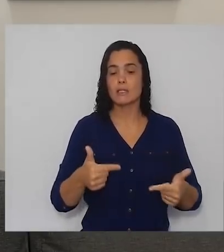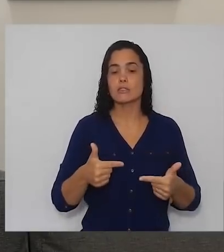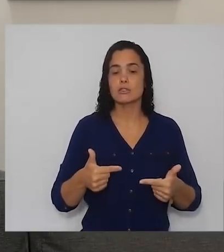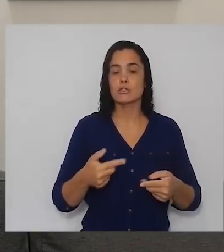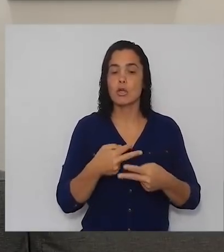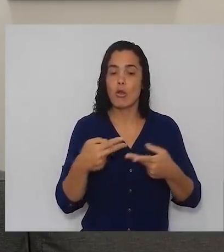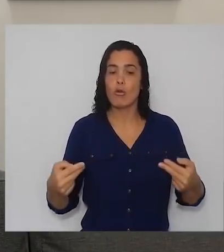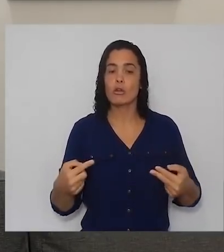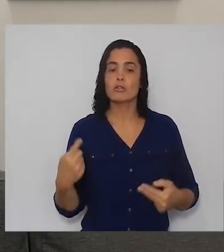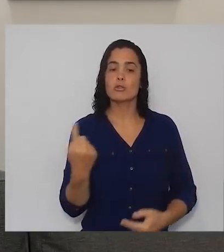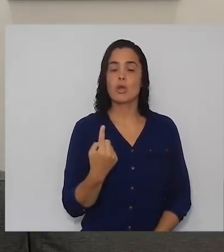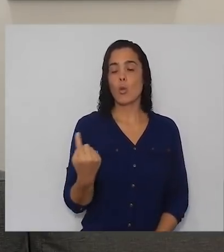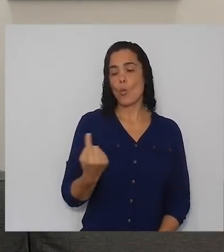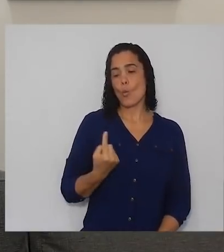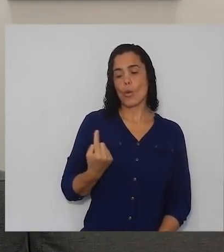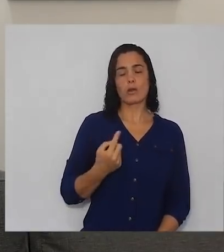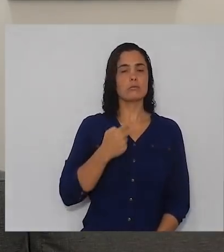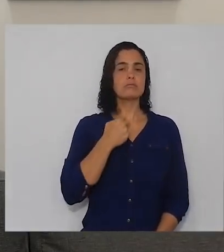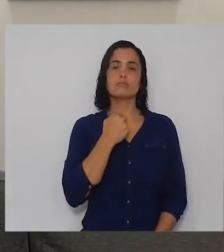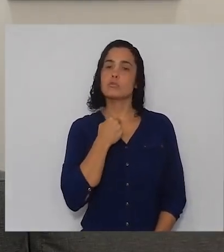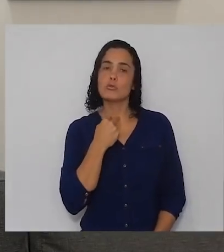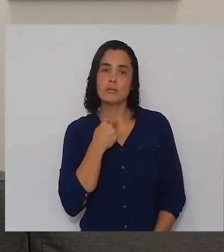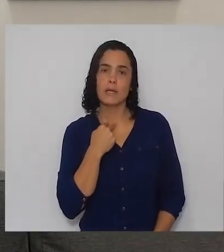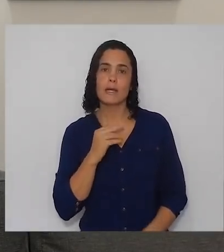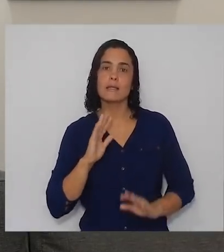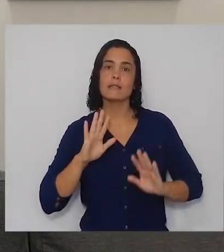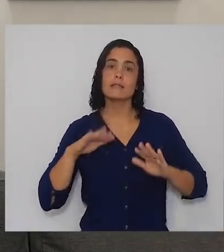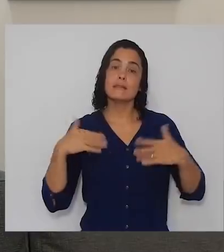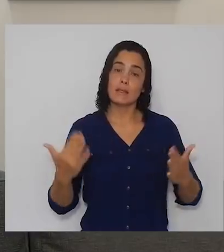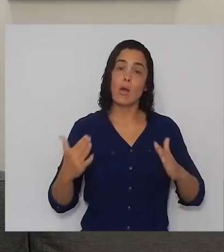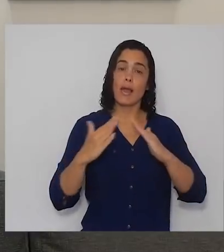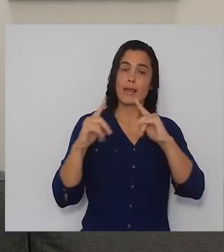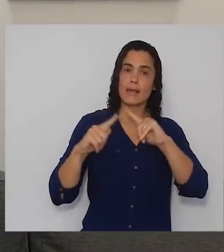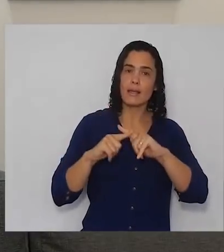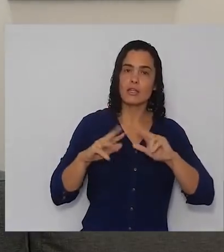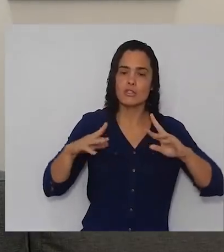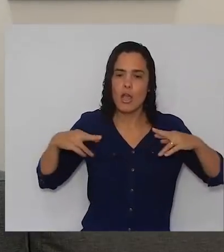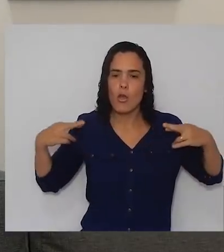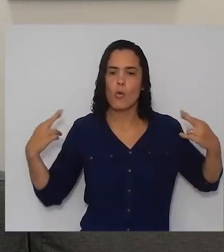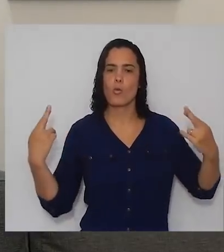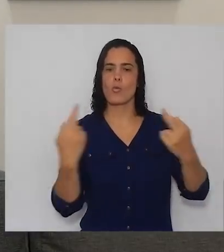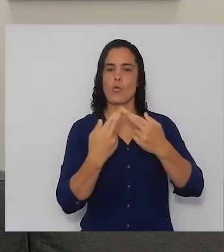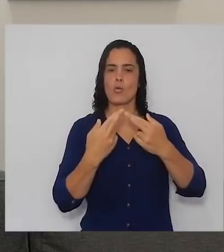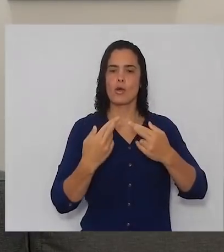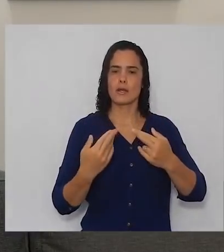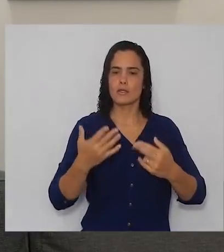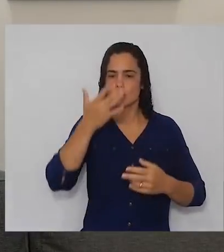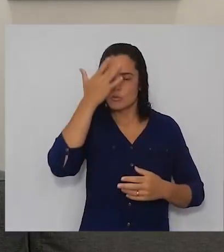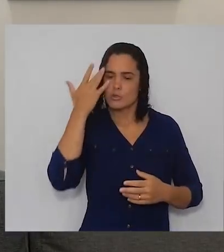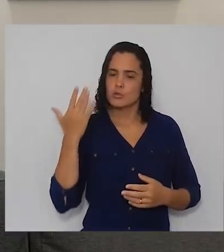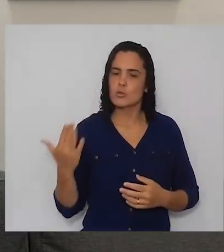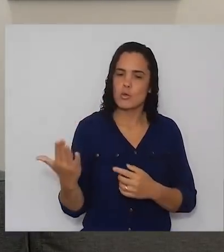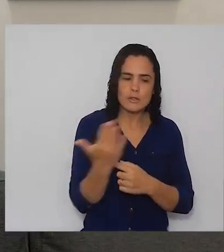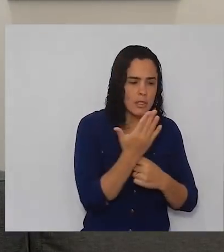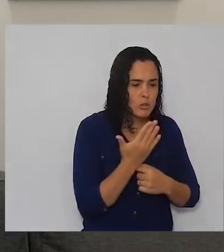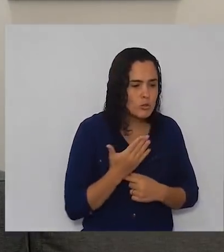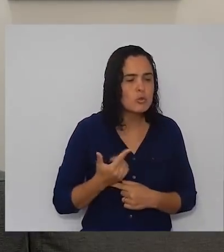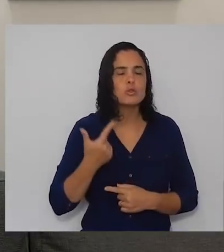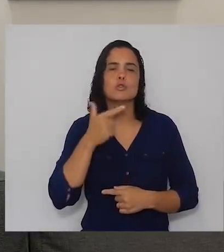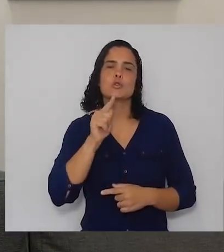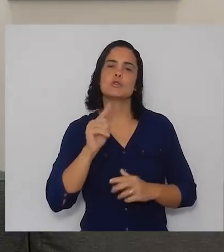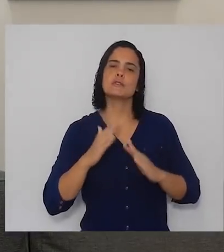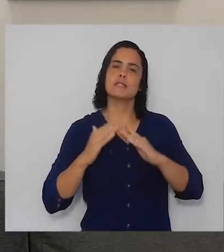que individualmente, sozinho, não podemos fazer. Então a igreja une os esforços e vai até onde